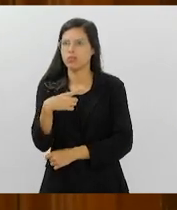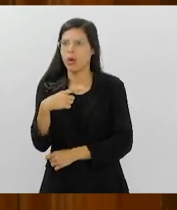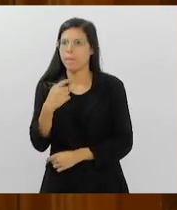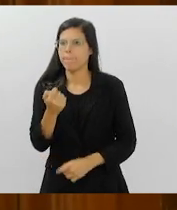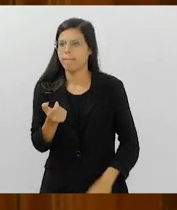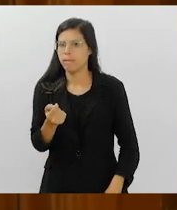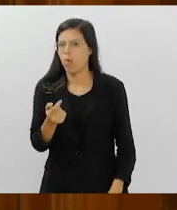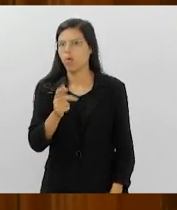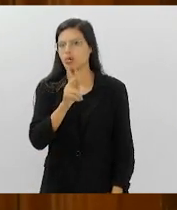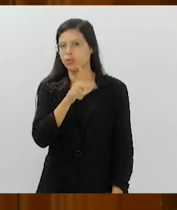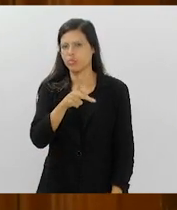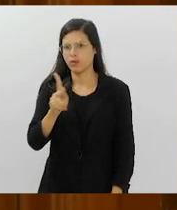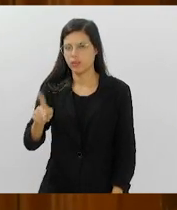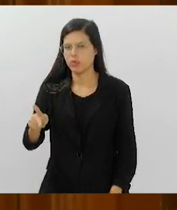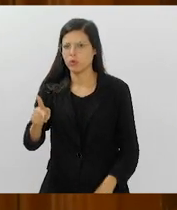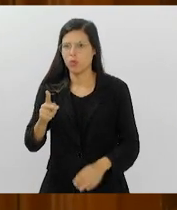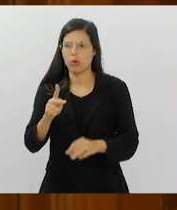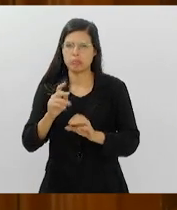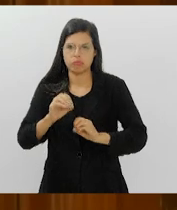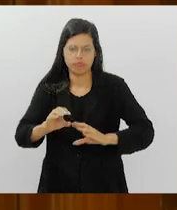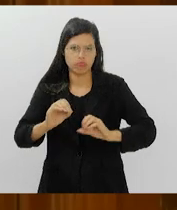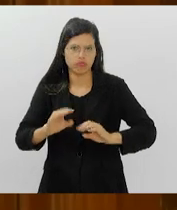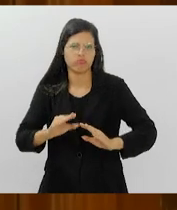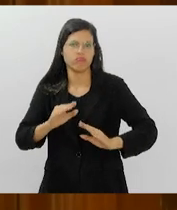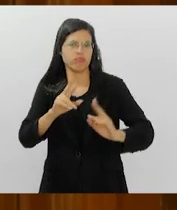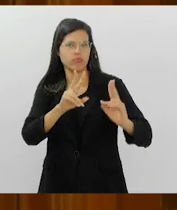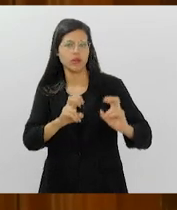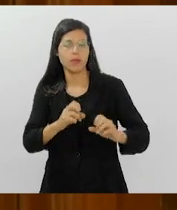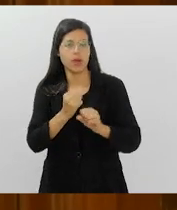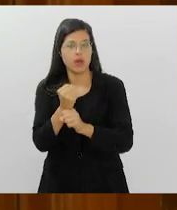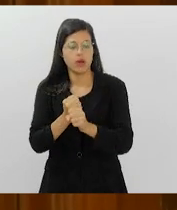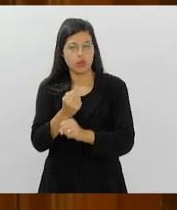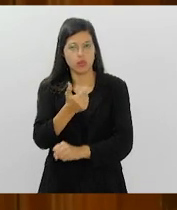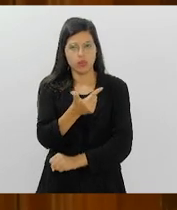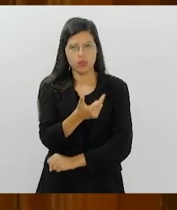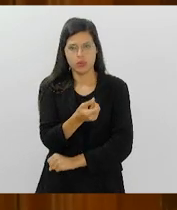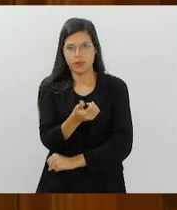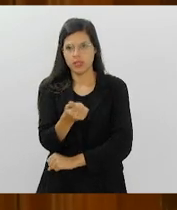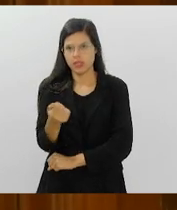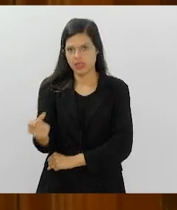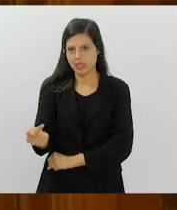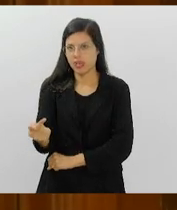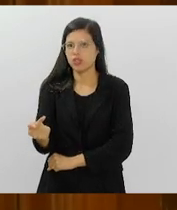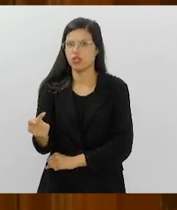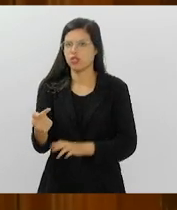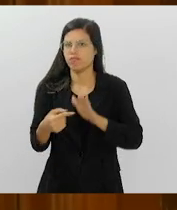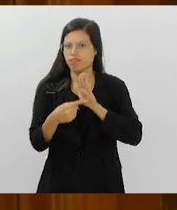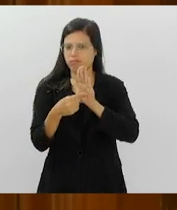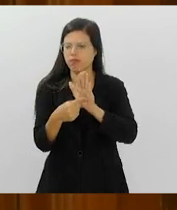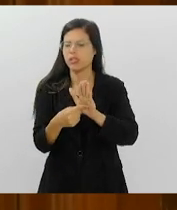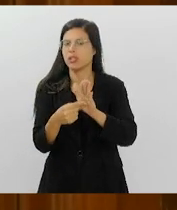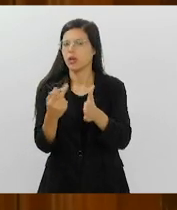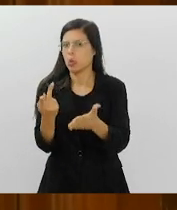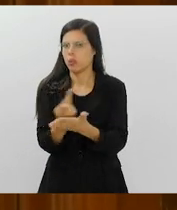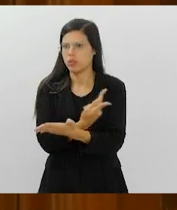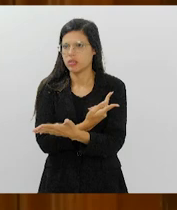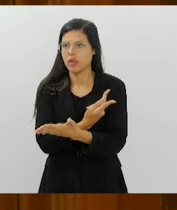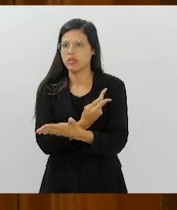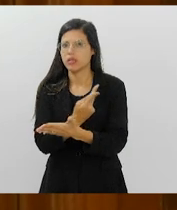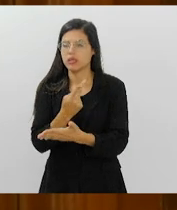se debruçavam sobre o tema. Em 2017 foi apresentado esse fenômeno, né? E em 2023, com essa explosão